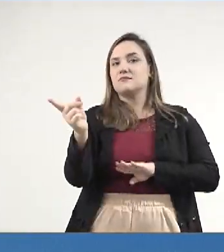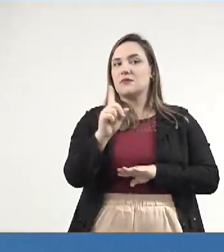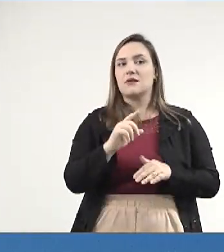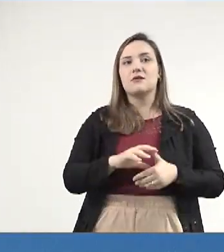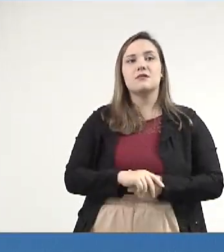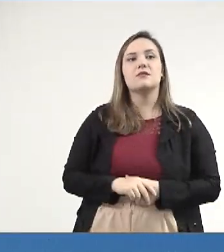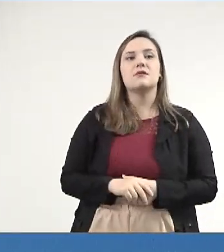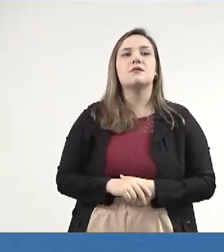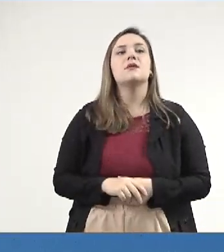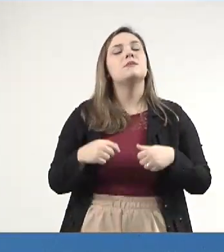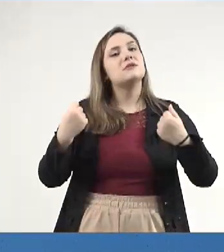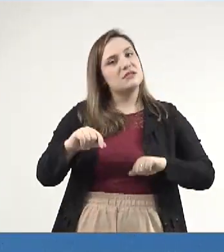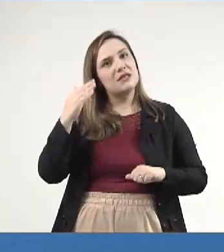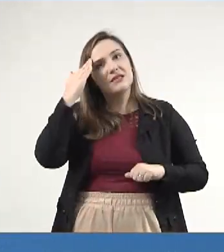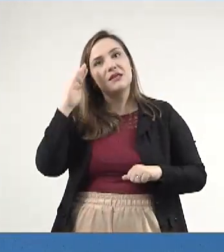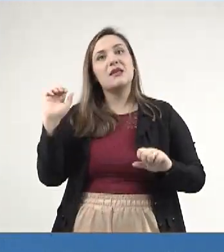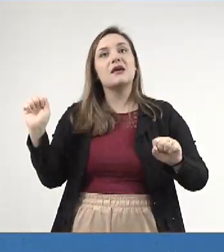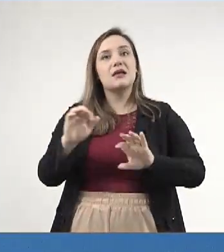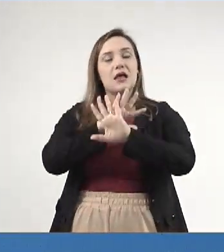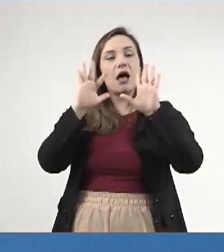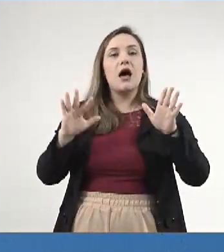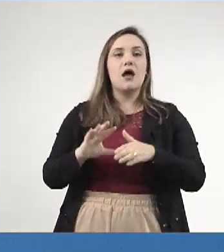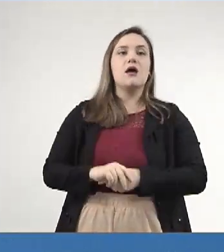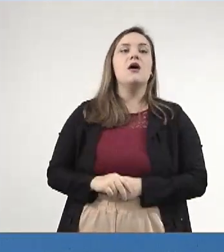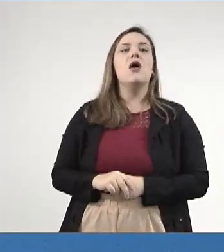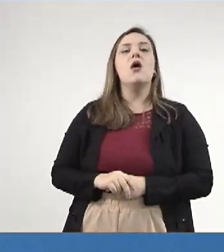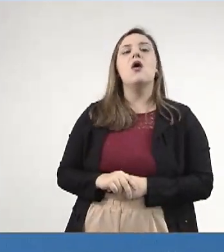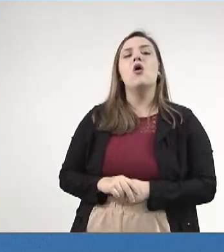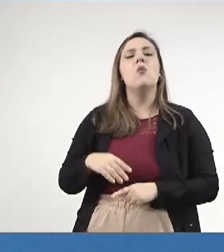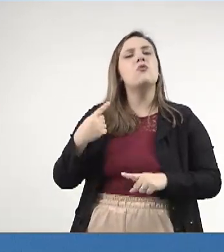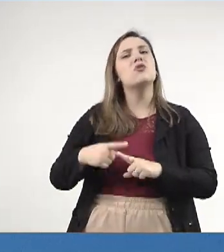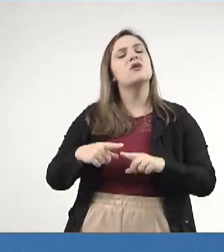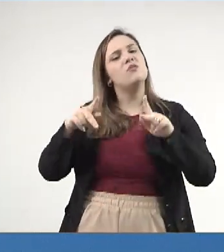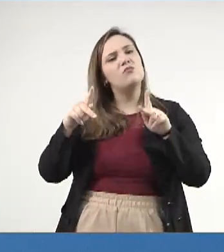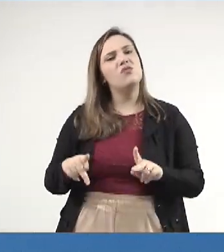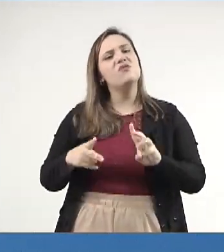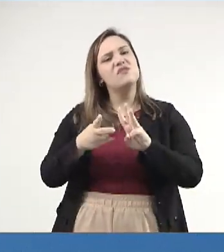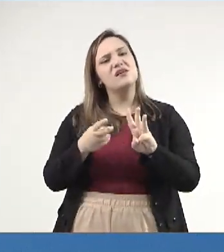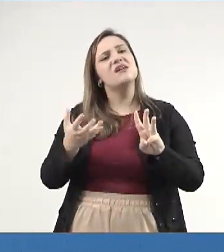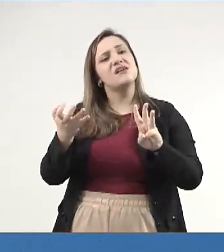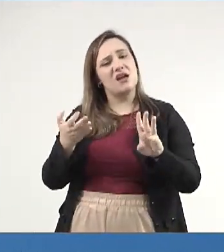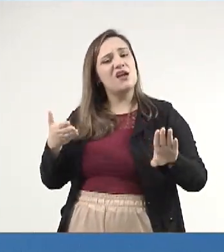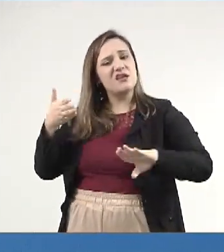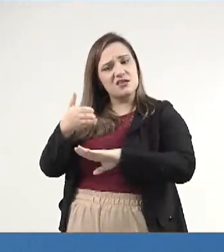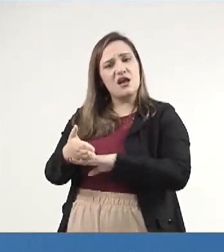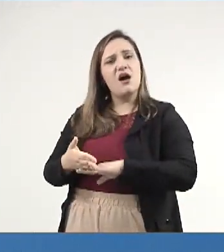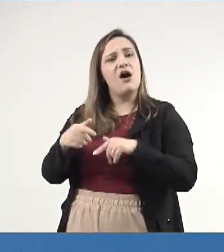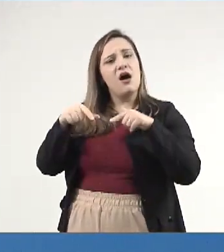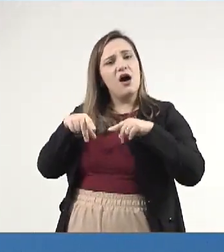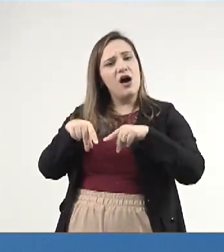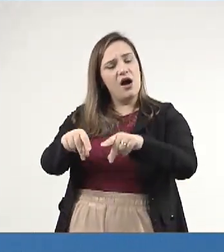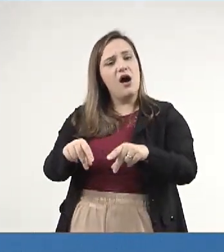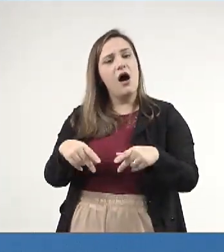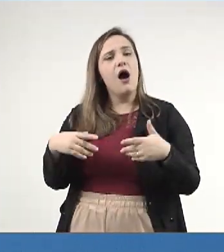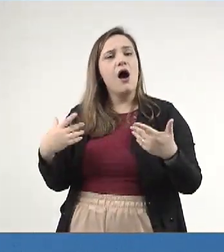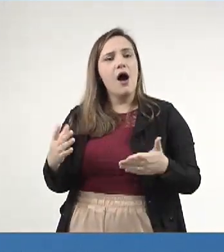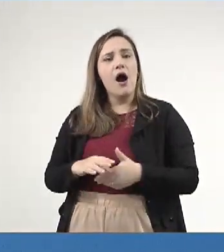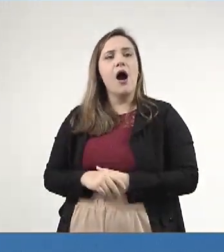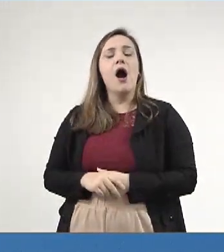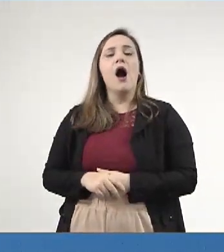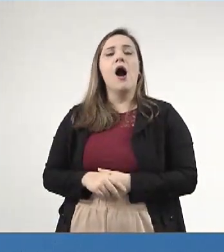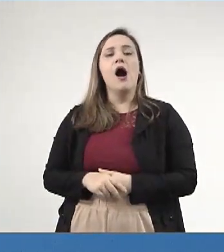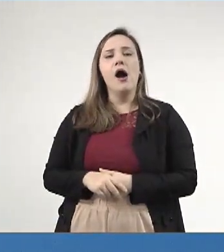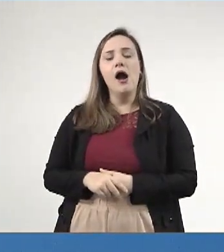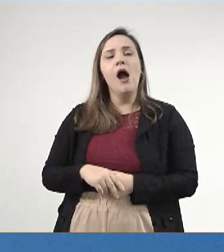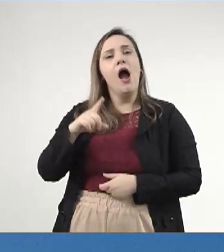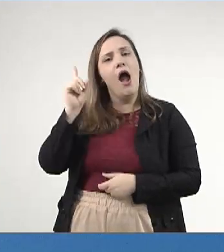fazer, compreender o que motiva os povos indígenas a ocupar o seu território. Esses motivos são motivos que estão